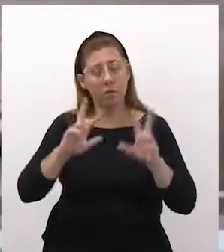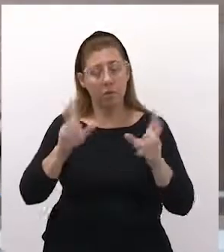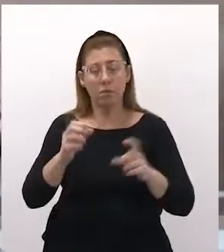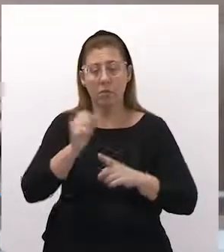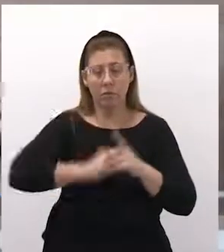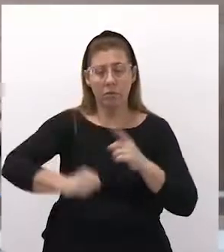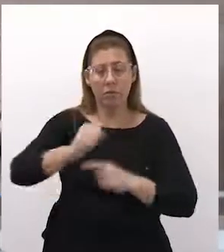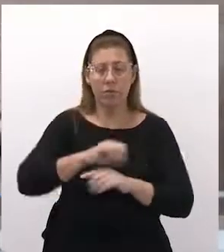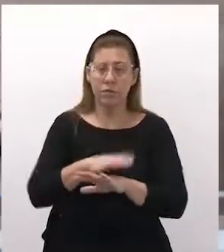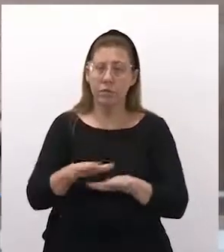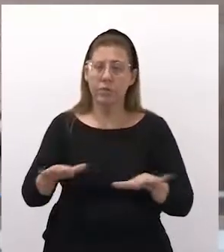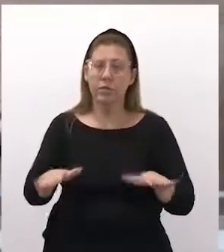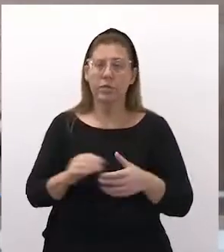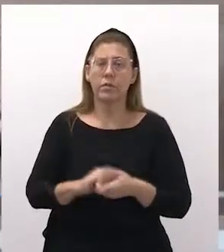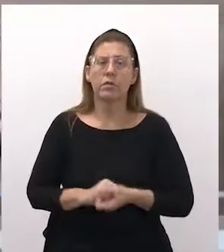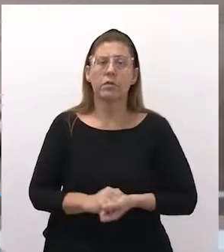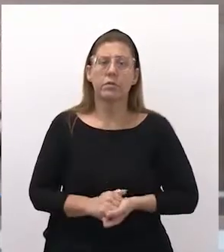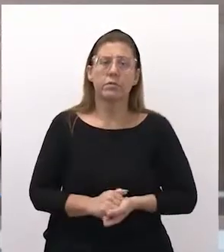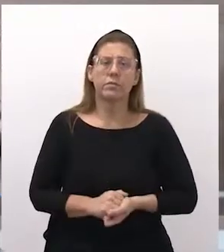infância,